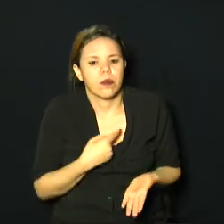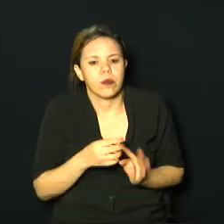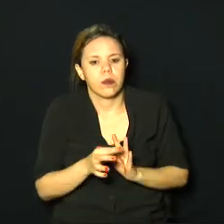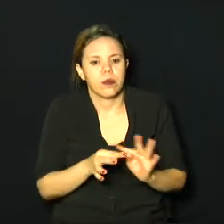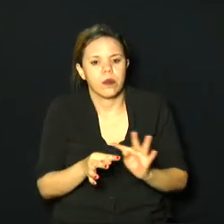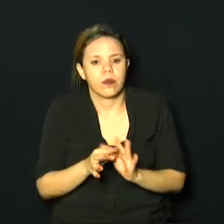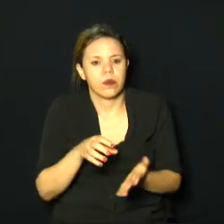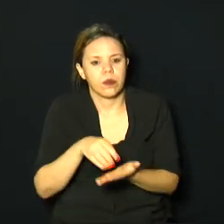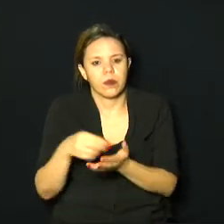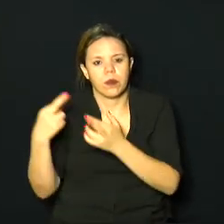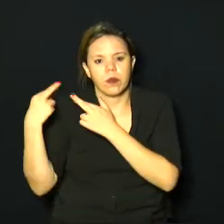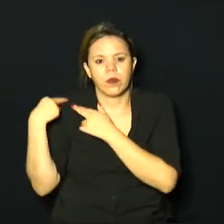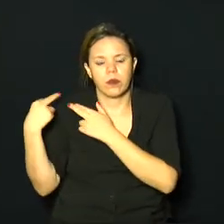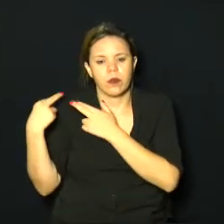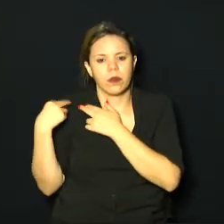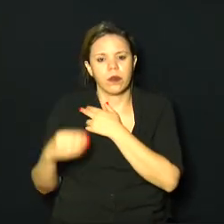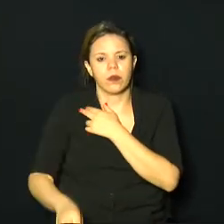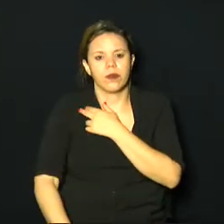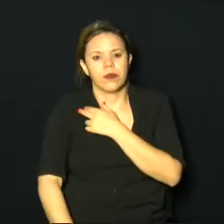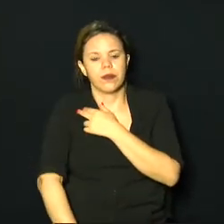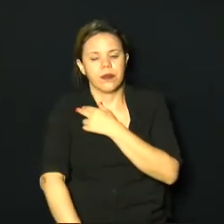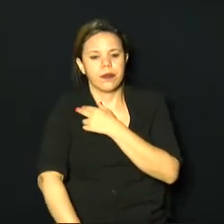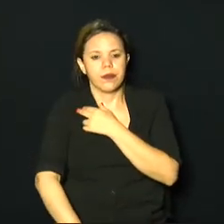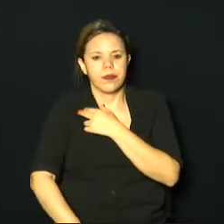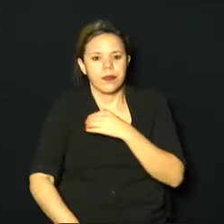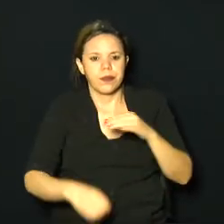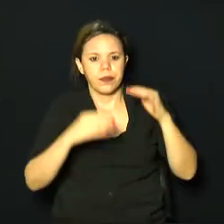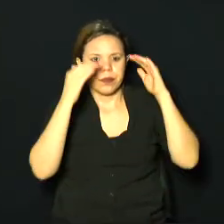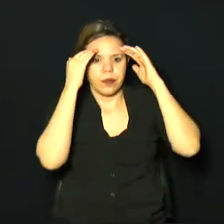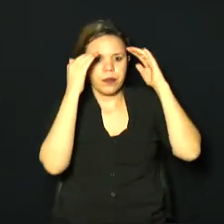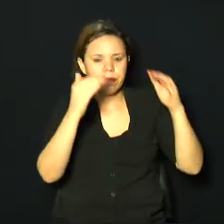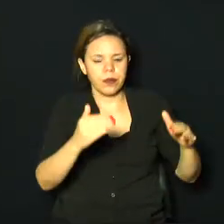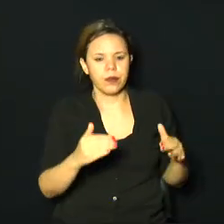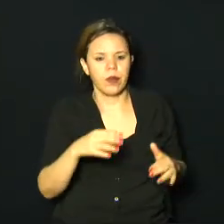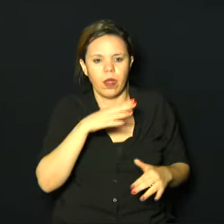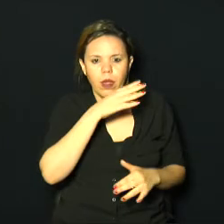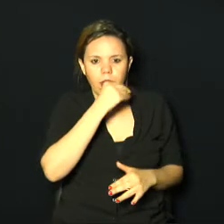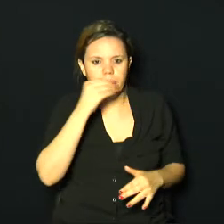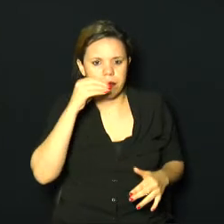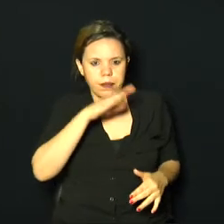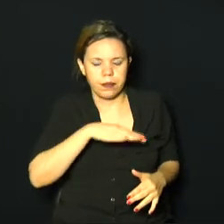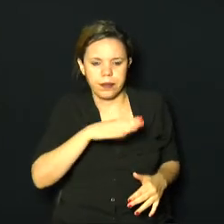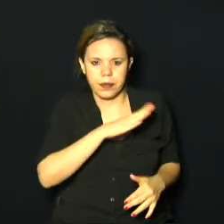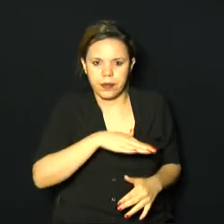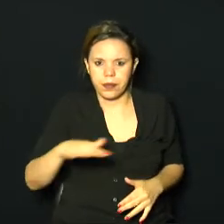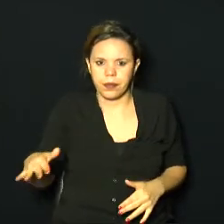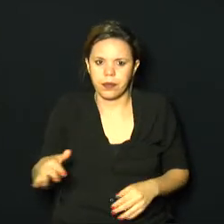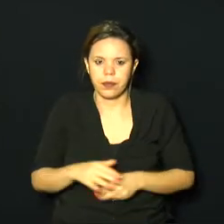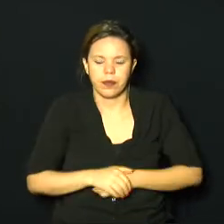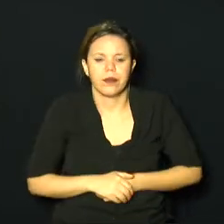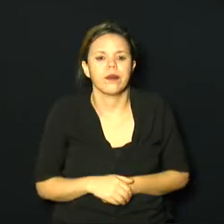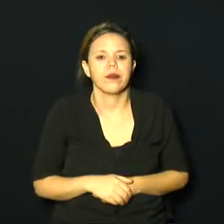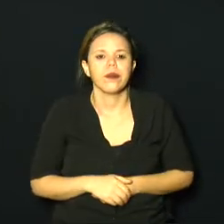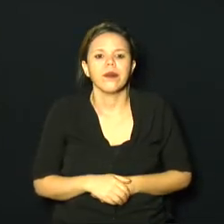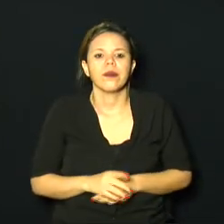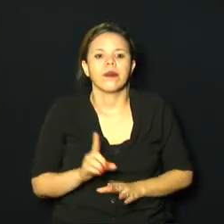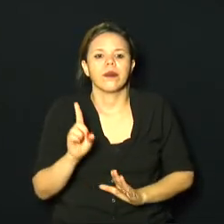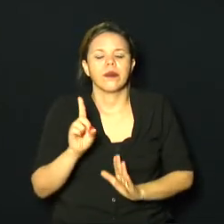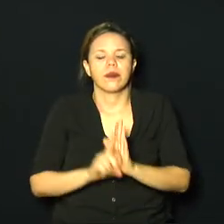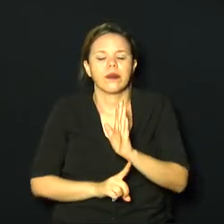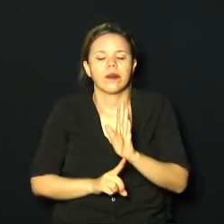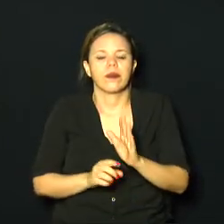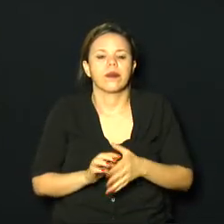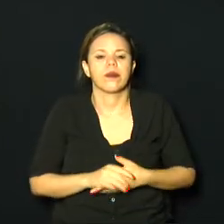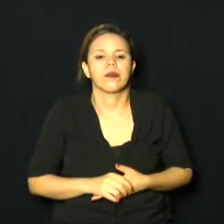órgão responsável por zelar pelo cumprimento dos adolescentes, das crianças, né, cumprimento dos direitos das crianças e